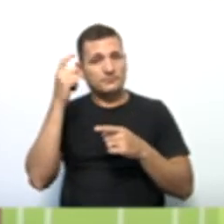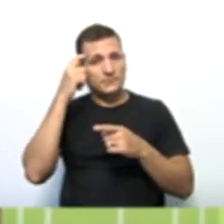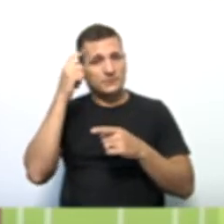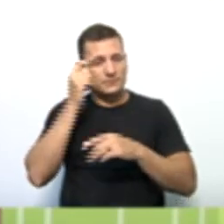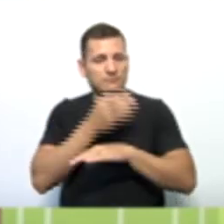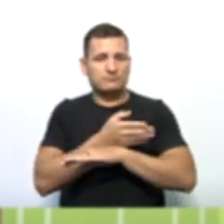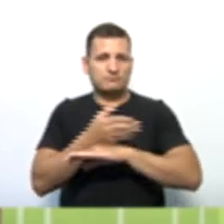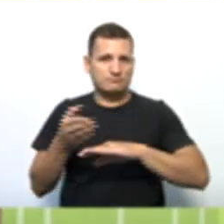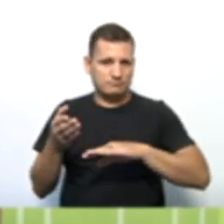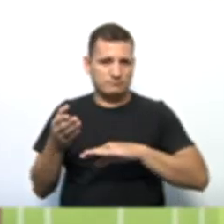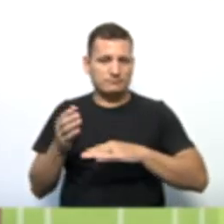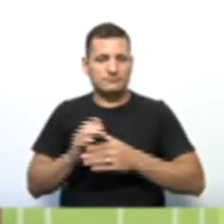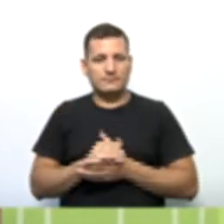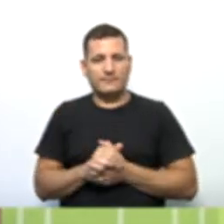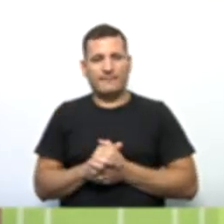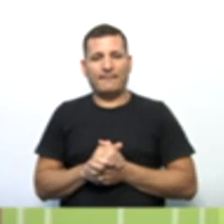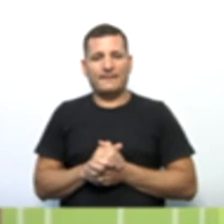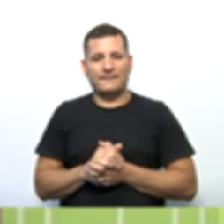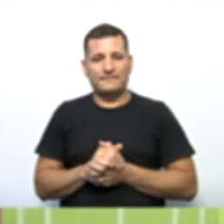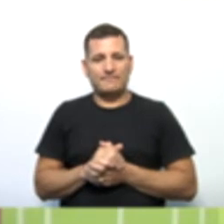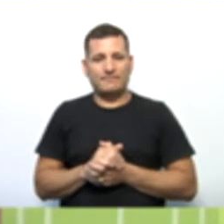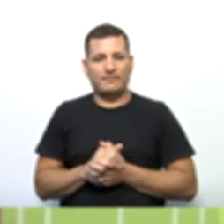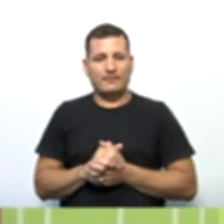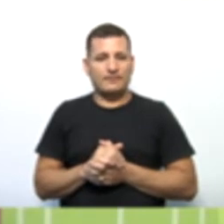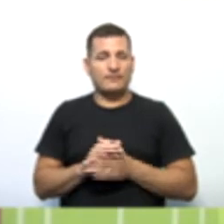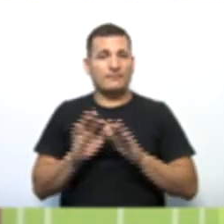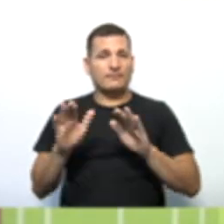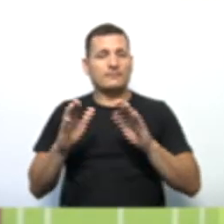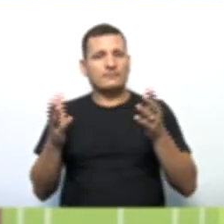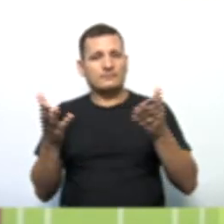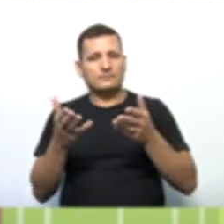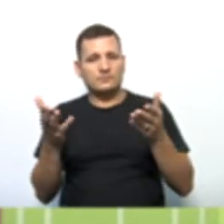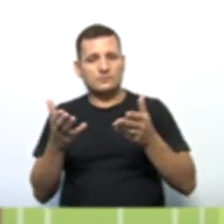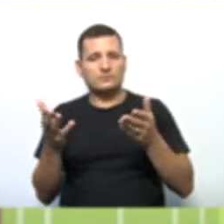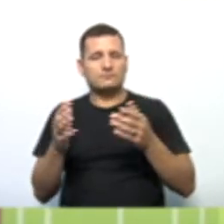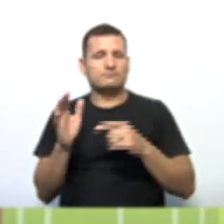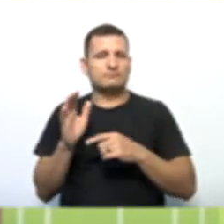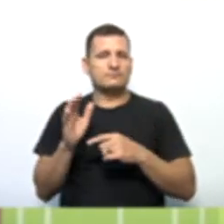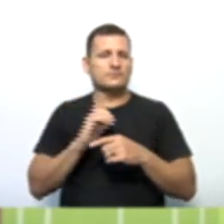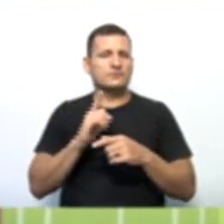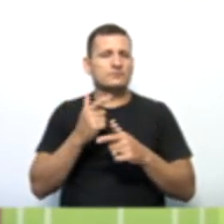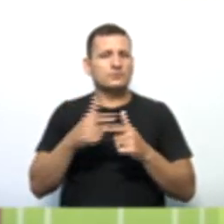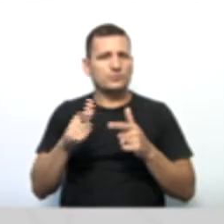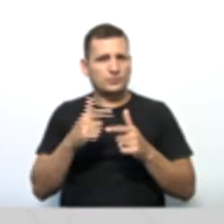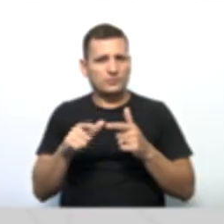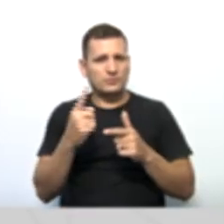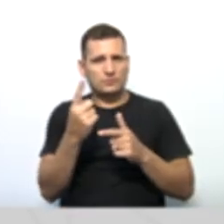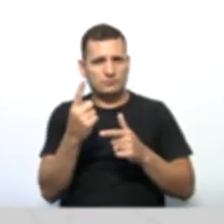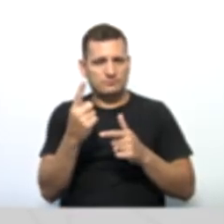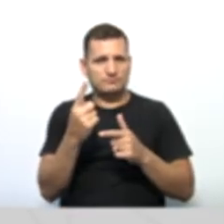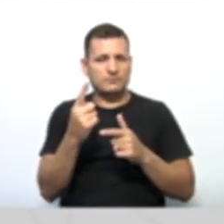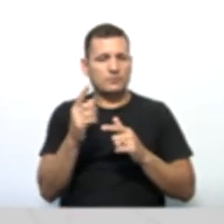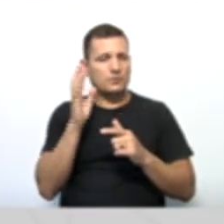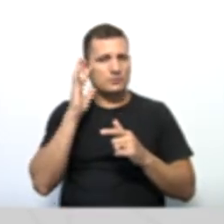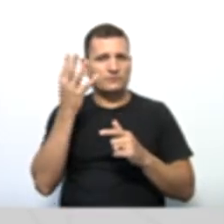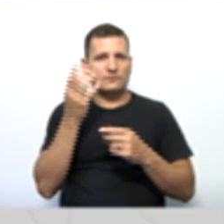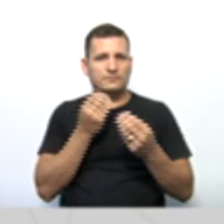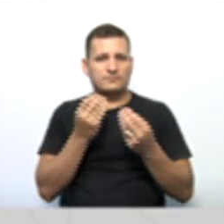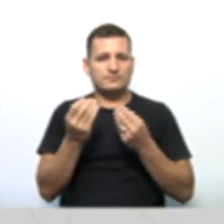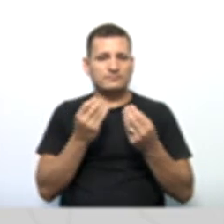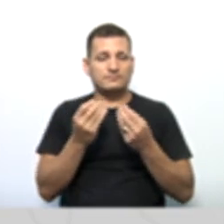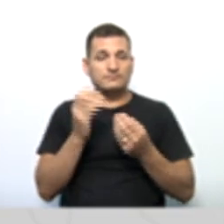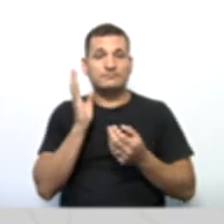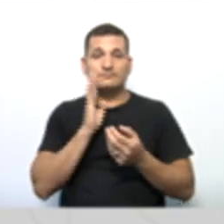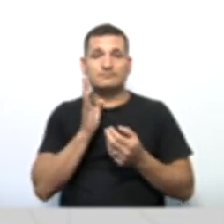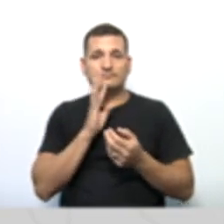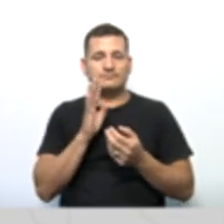moderno. Mas, para entrar nos pensadores de hoje, a gente trouxe um problema para a gente resolver. Um problema bem